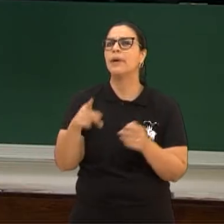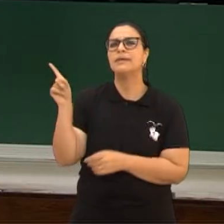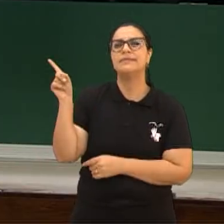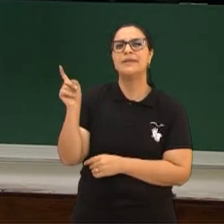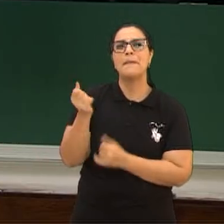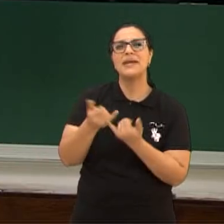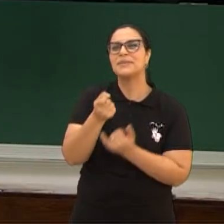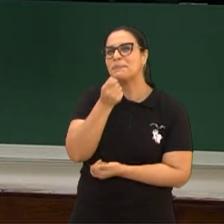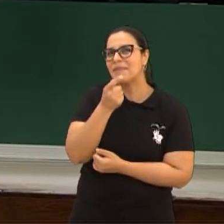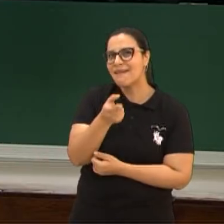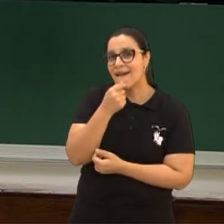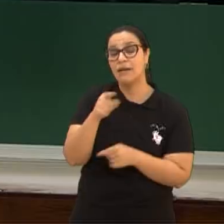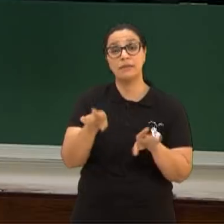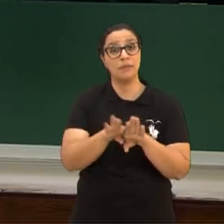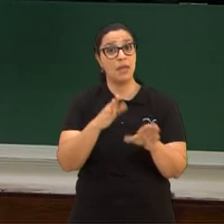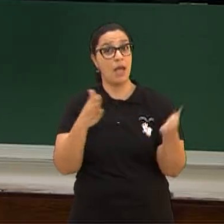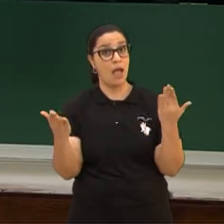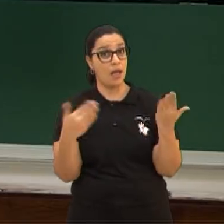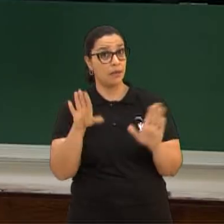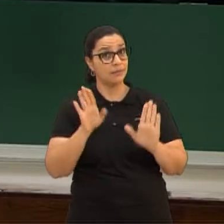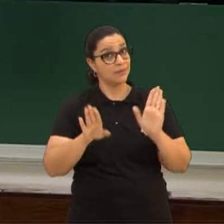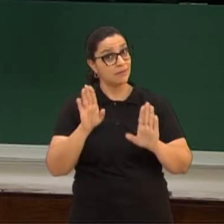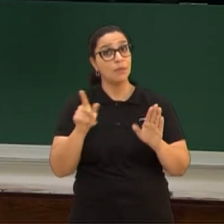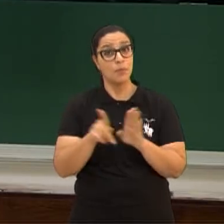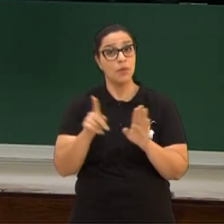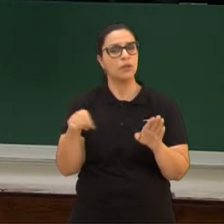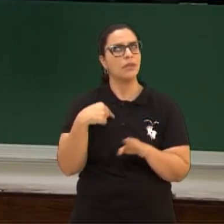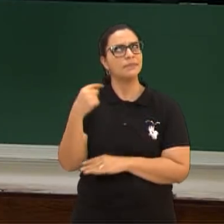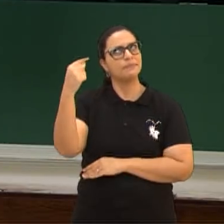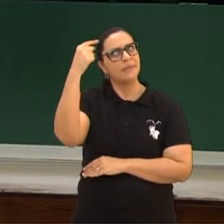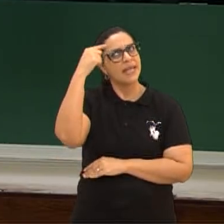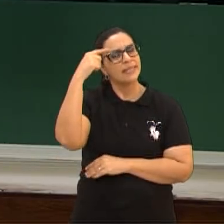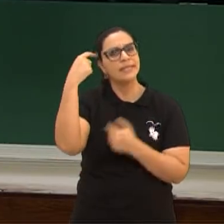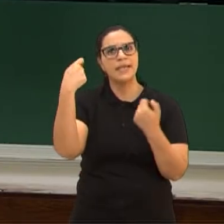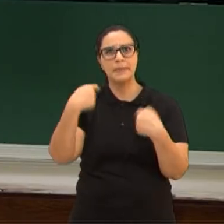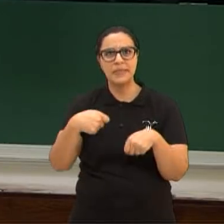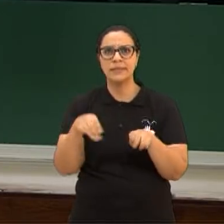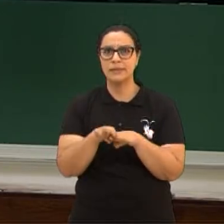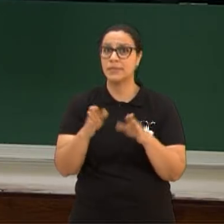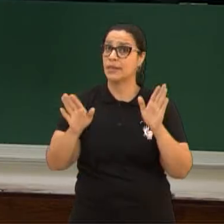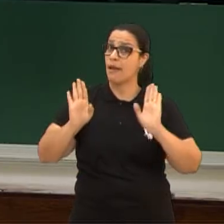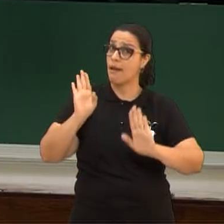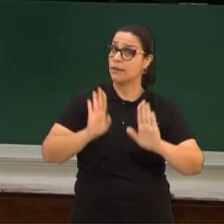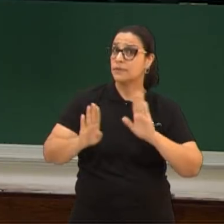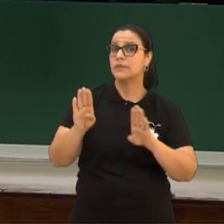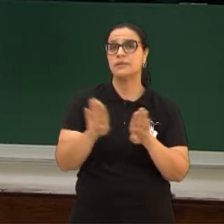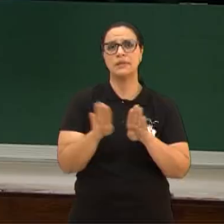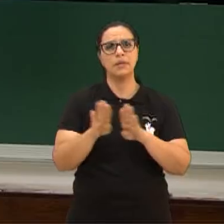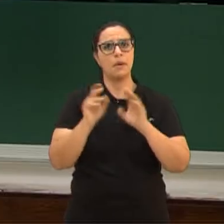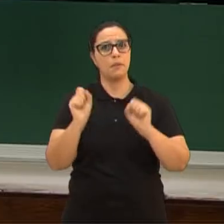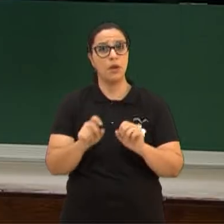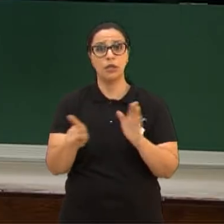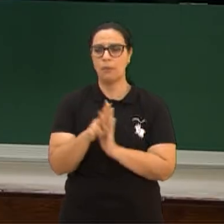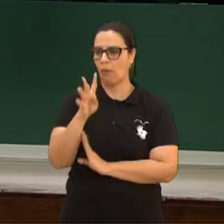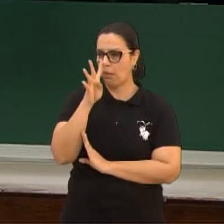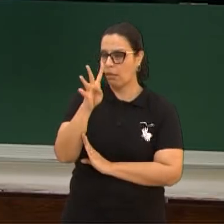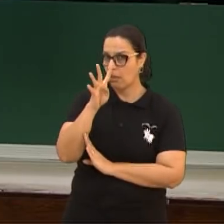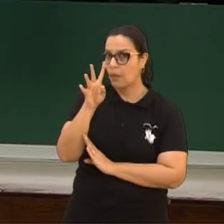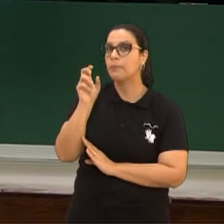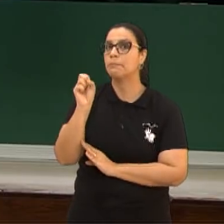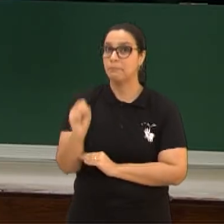informaçãozinha engraçada, às vezes pode ser uma informação que faz a gente pensar, às vezes também pode ser uma